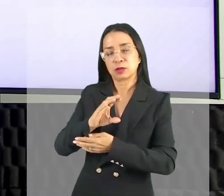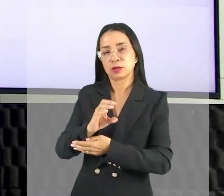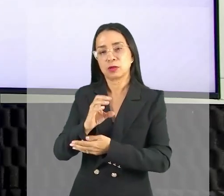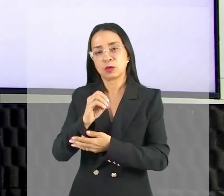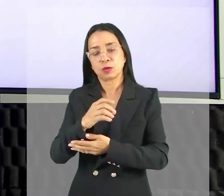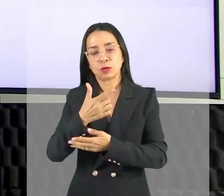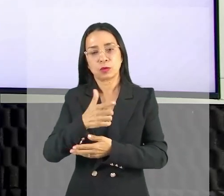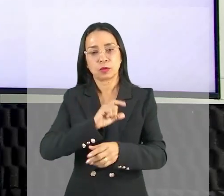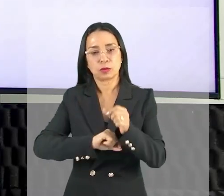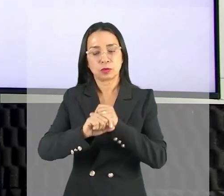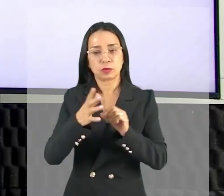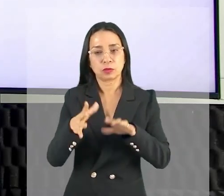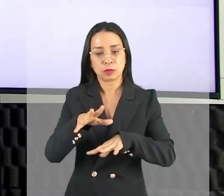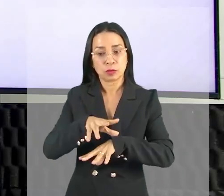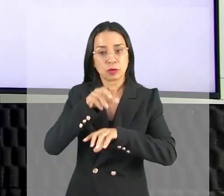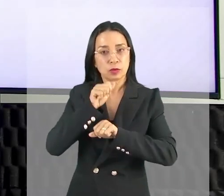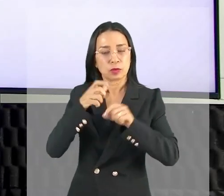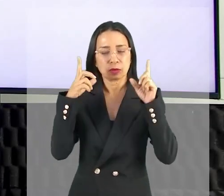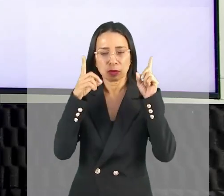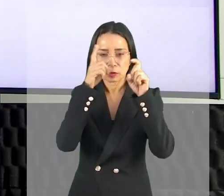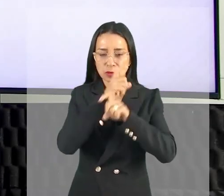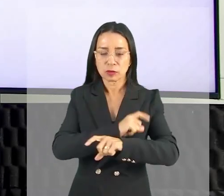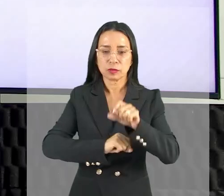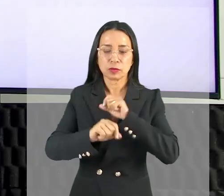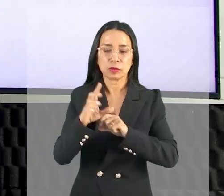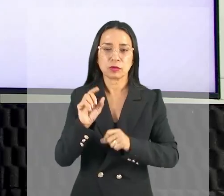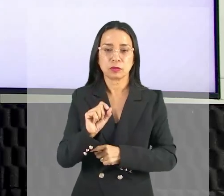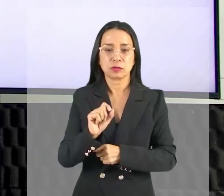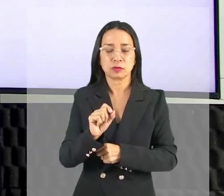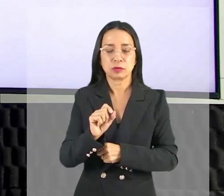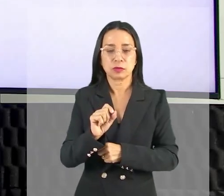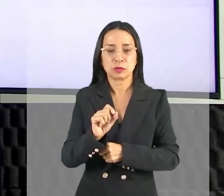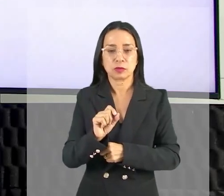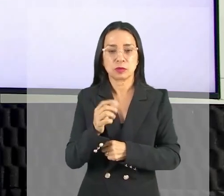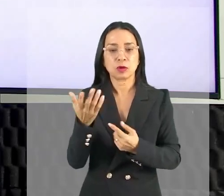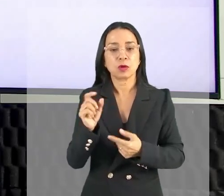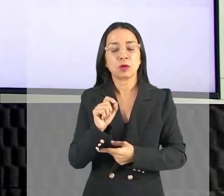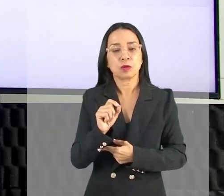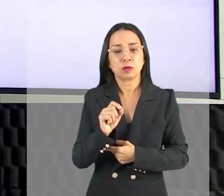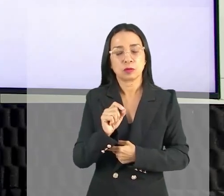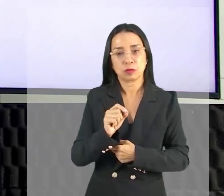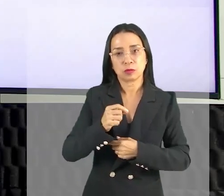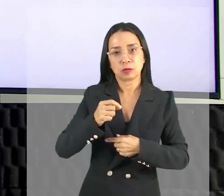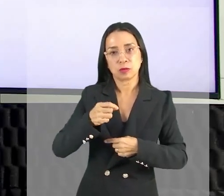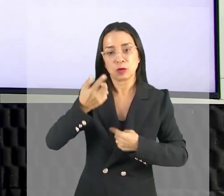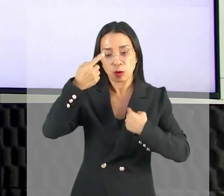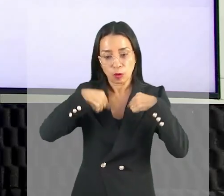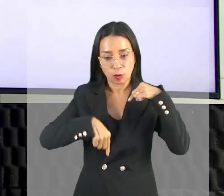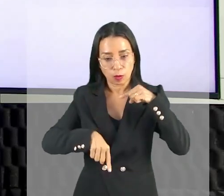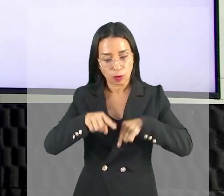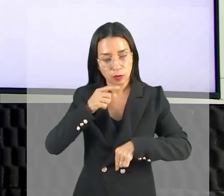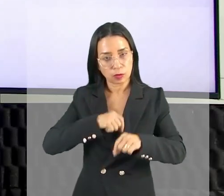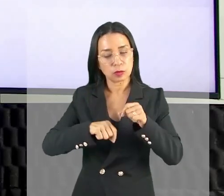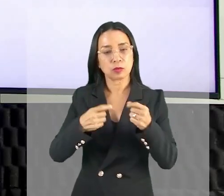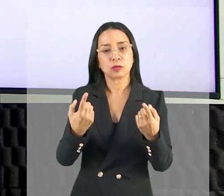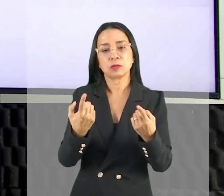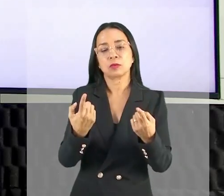né? O gás está rarefeito, o oxigênio está rarefeito. Então, o organismo ele precisa